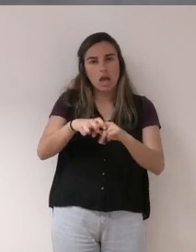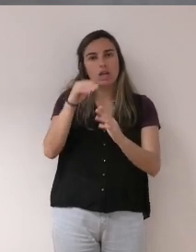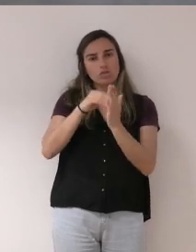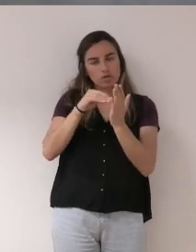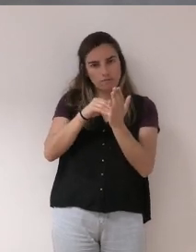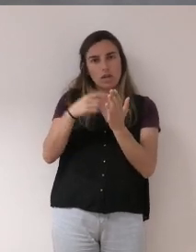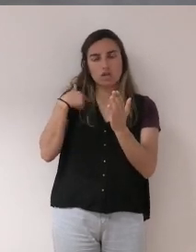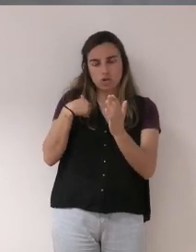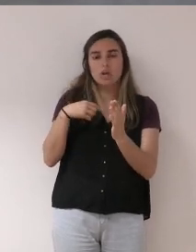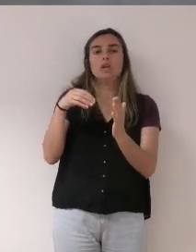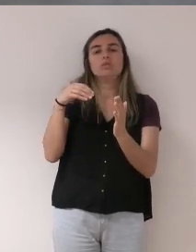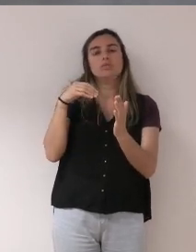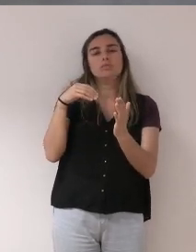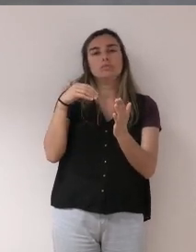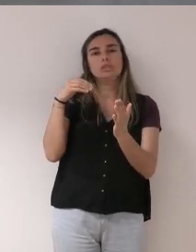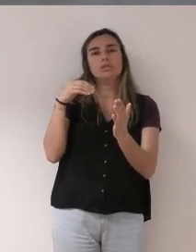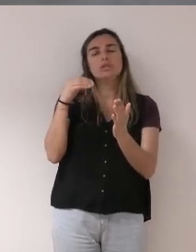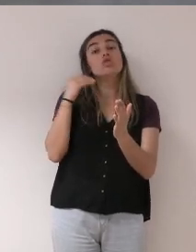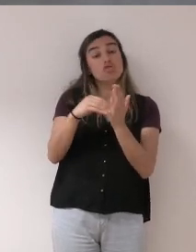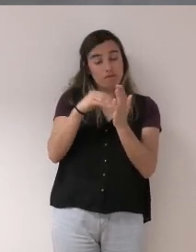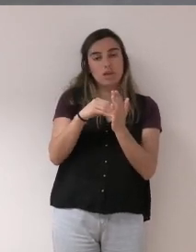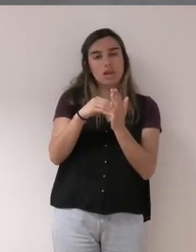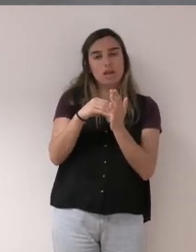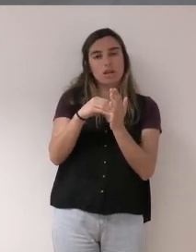primeiro numa folha, numa ficha,